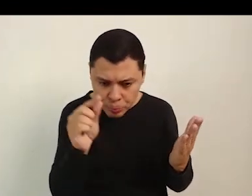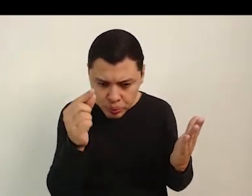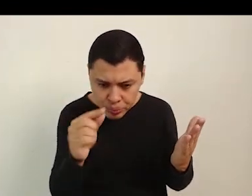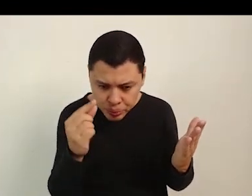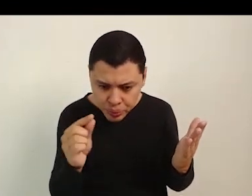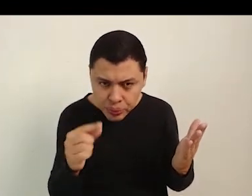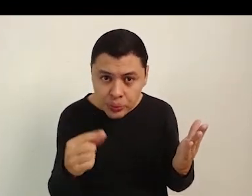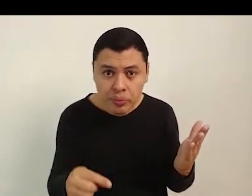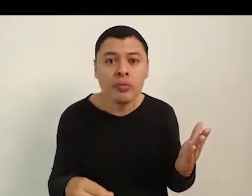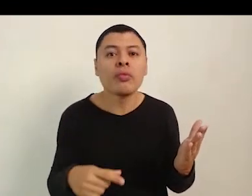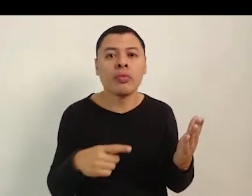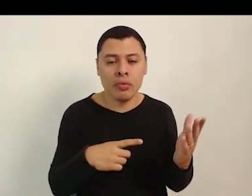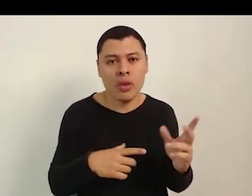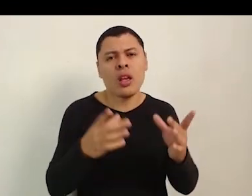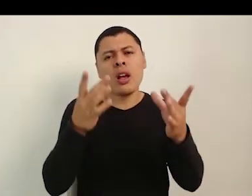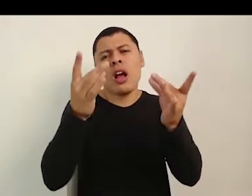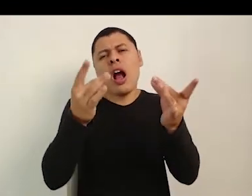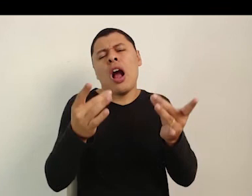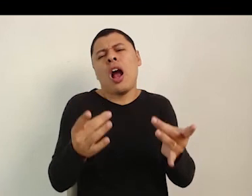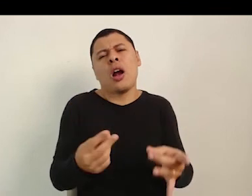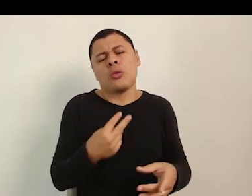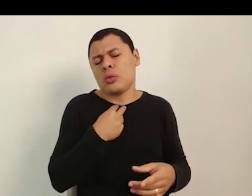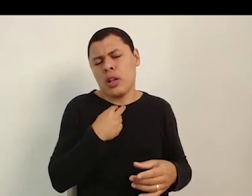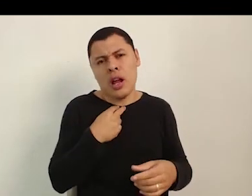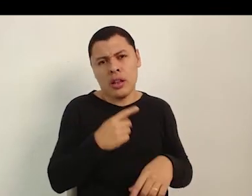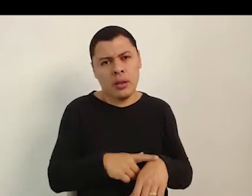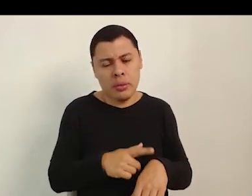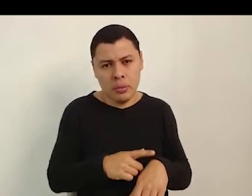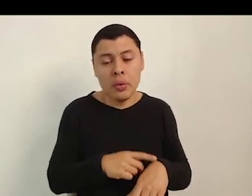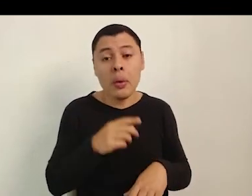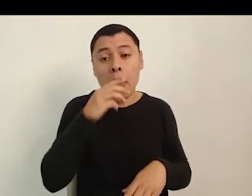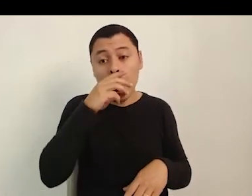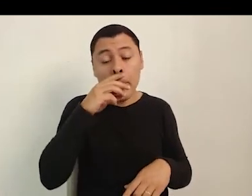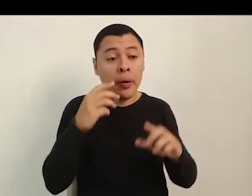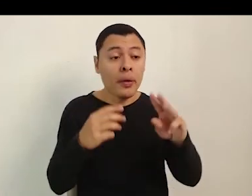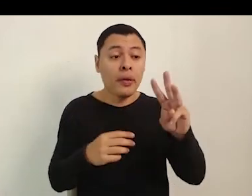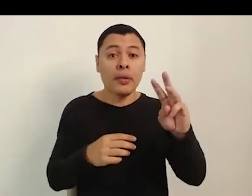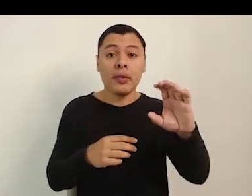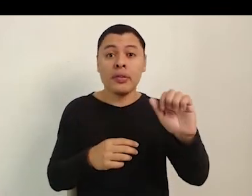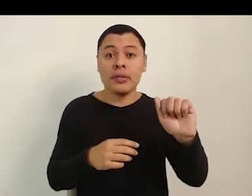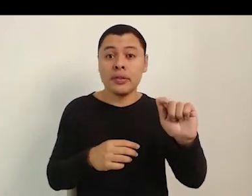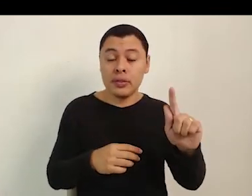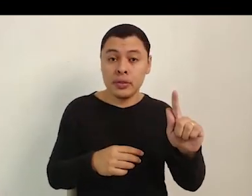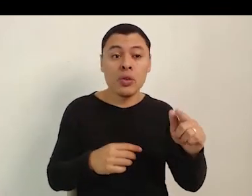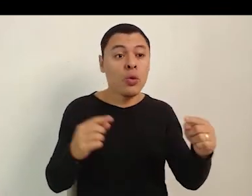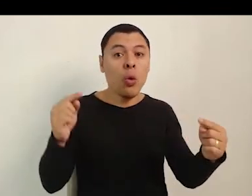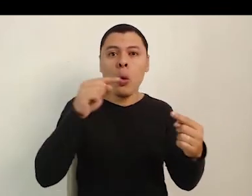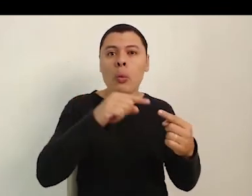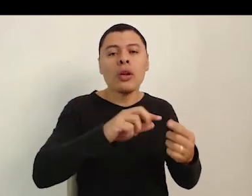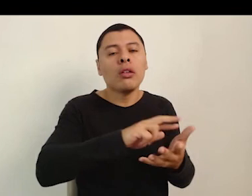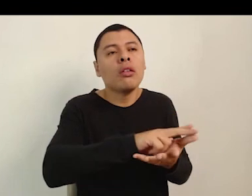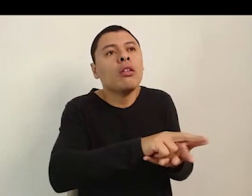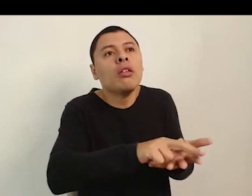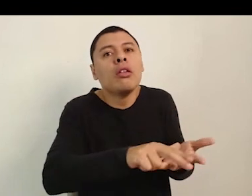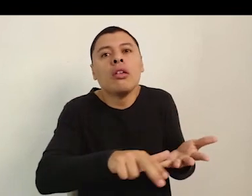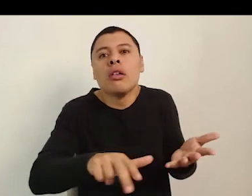diversos critérios, eu não vou entrar no detalhe dele aqui agora, mas ele abrange todos os tipos de deficiência que a gente possa